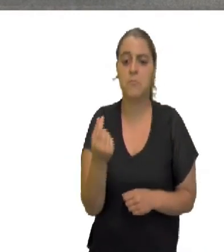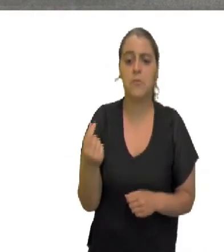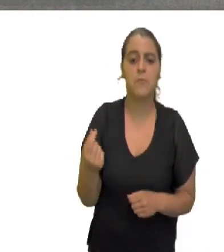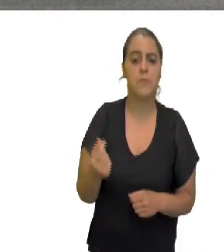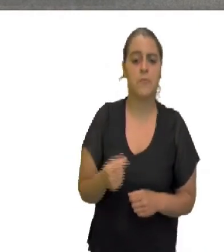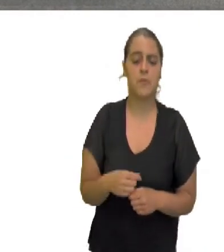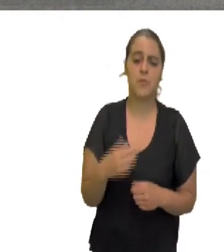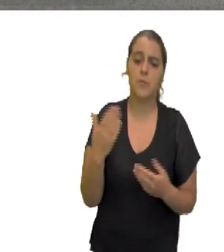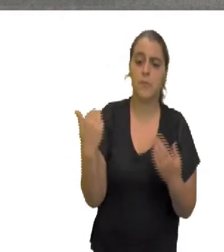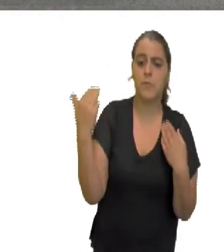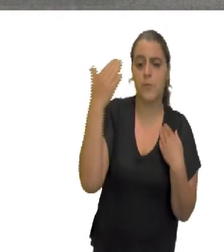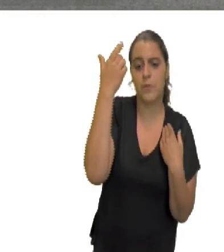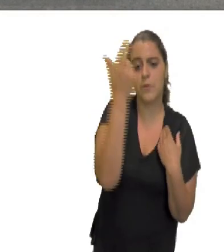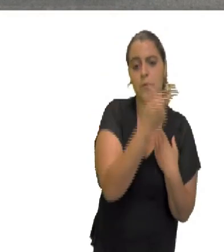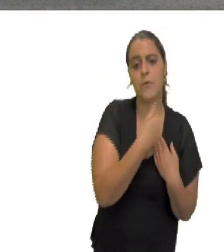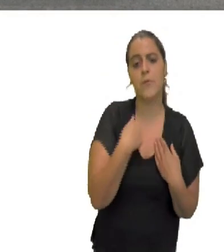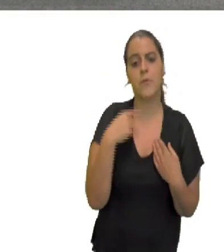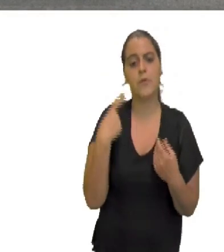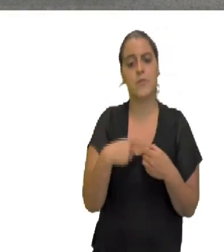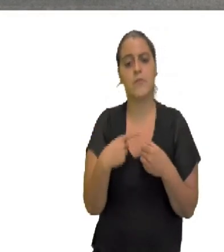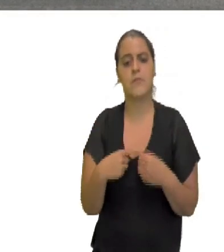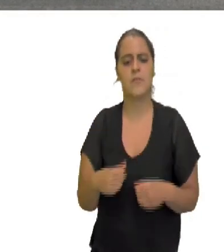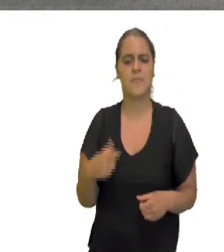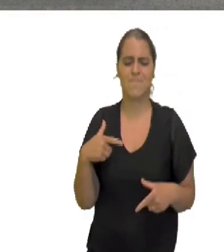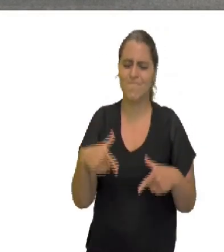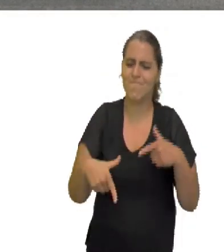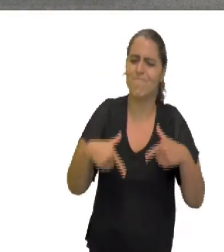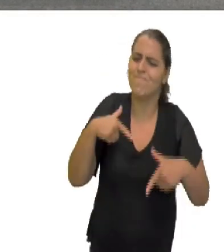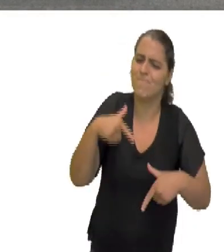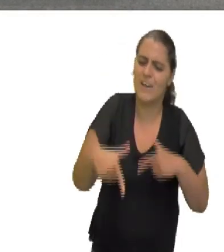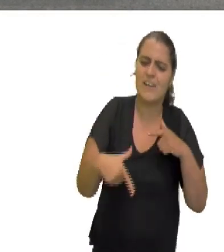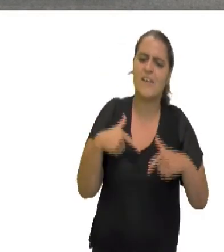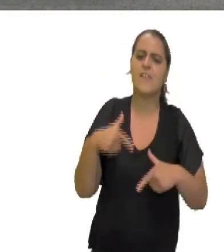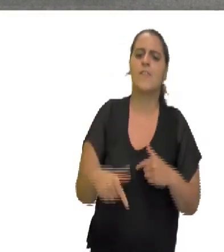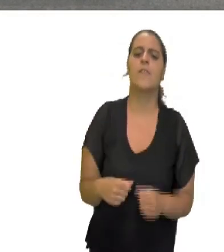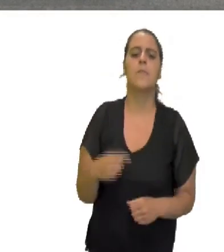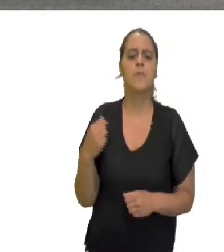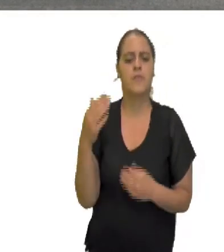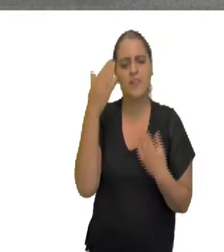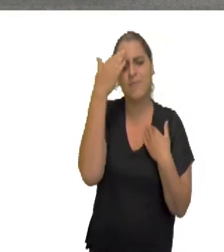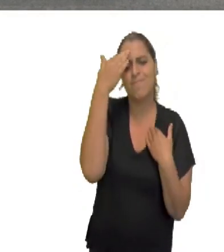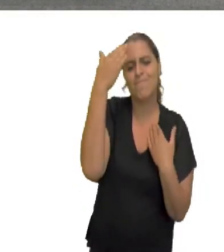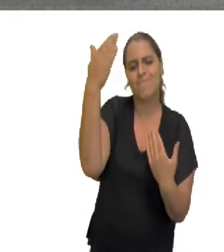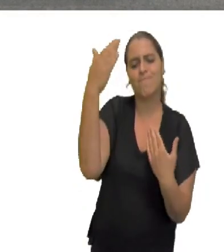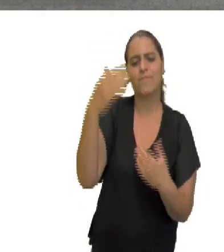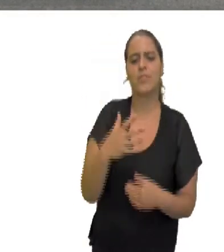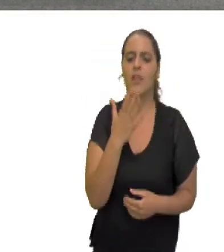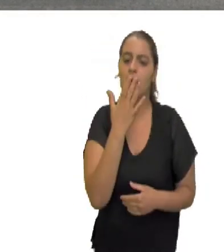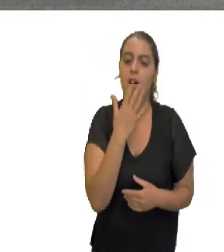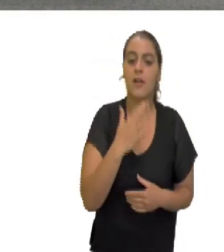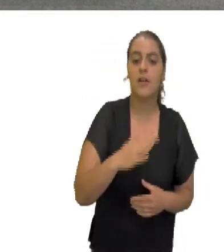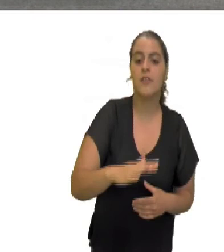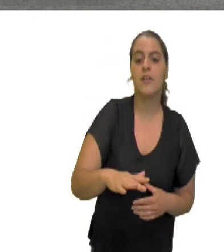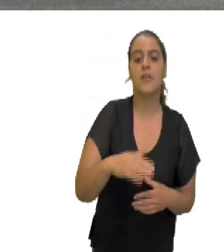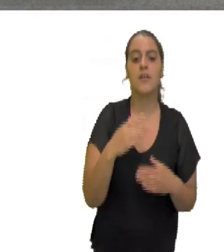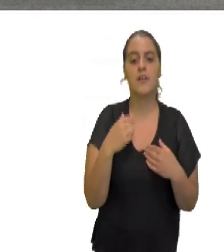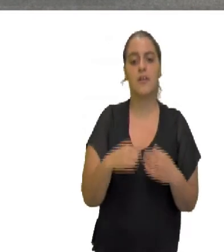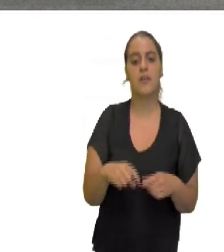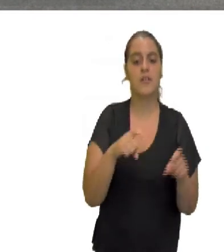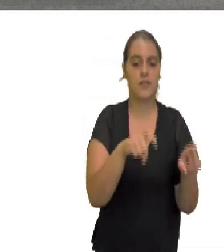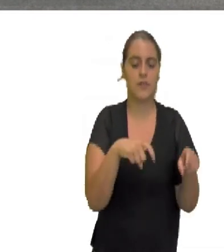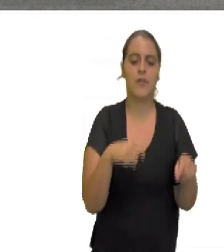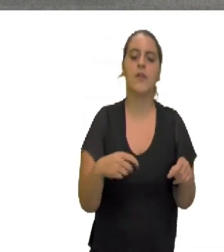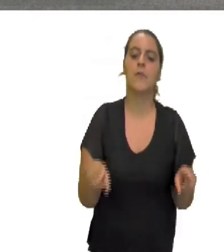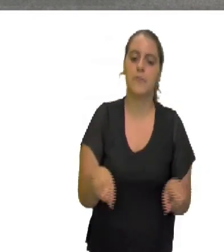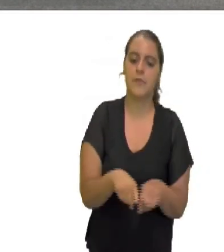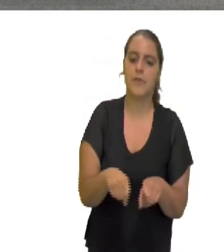nós, né, que é um trabalho de sol a sol. Temos que valorizar o homem do campo, o aluno do campo, as